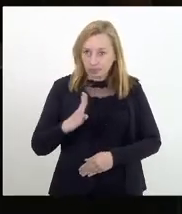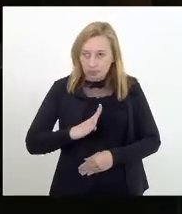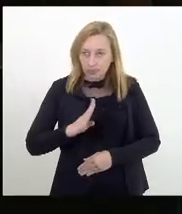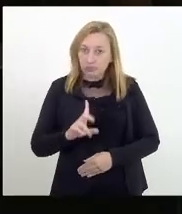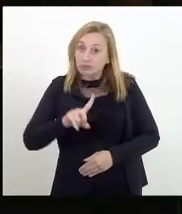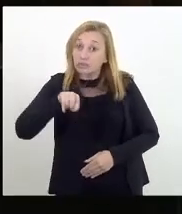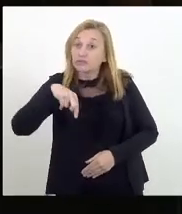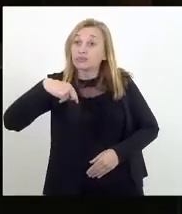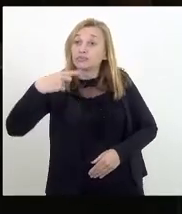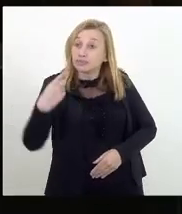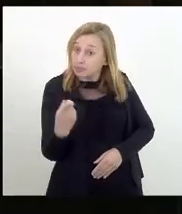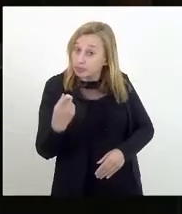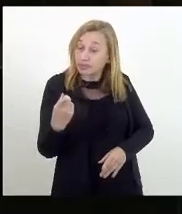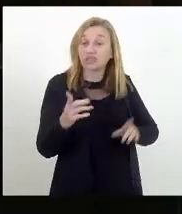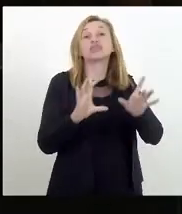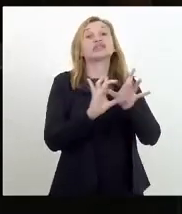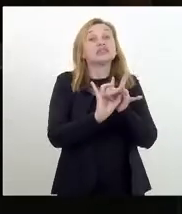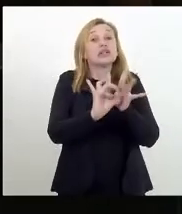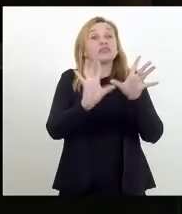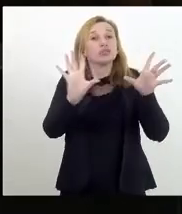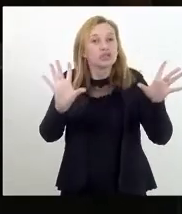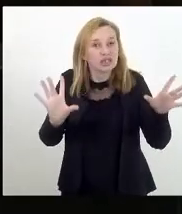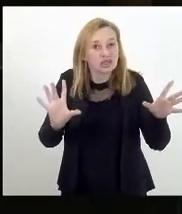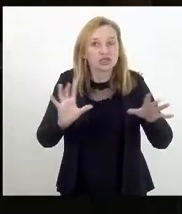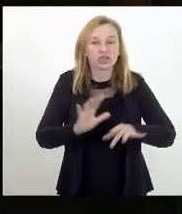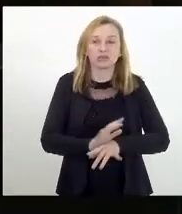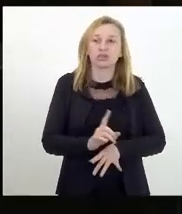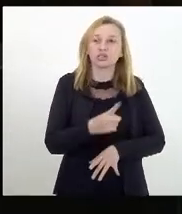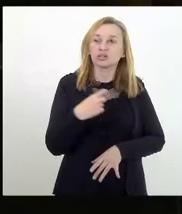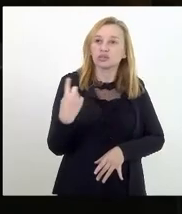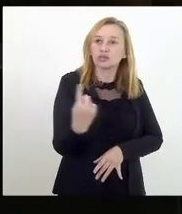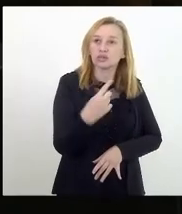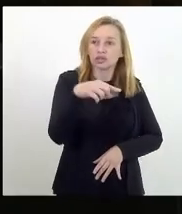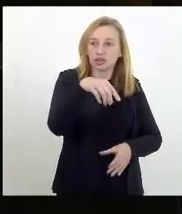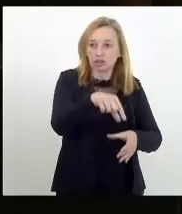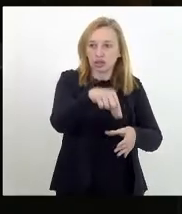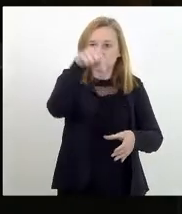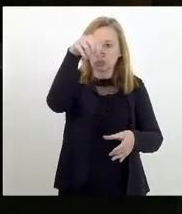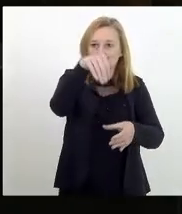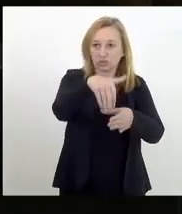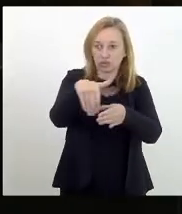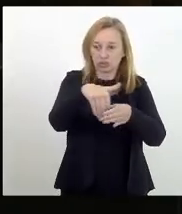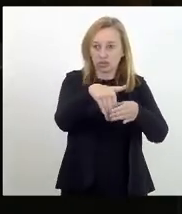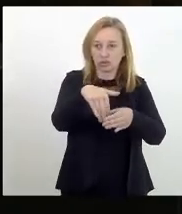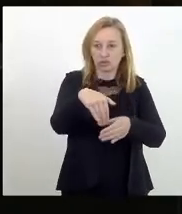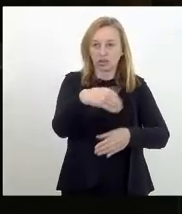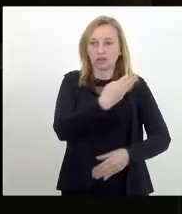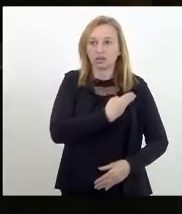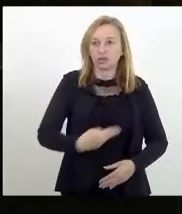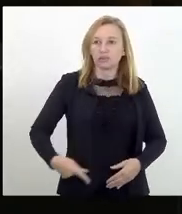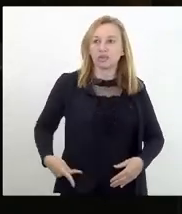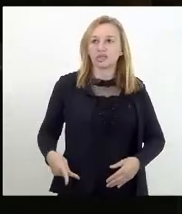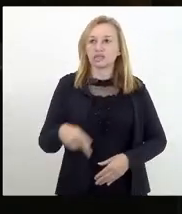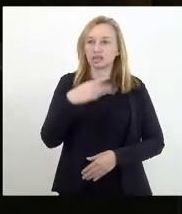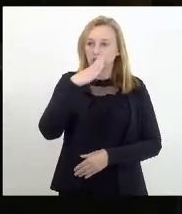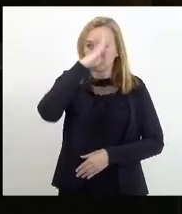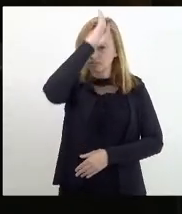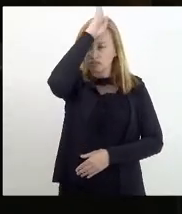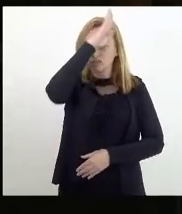depois que democraticamente nós elegemos o nosso Presidente Jair Messias bolsonaro